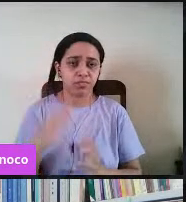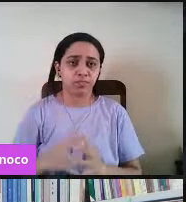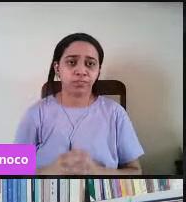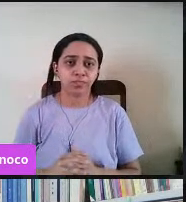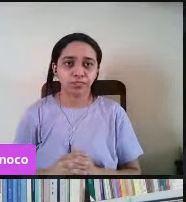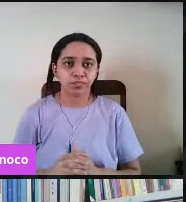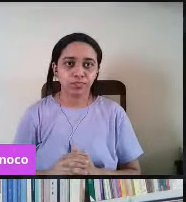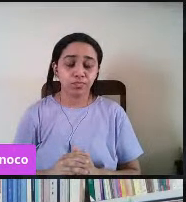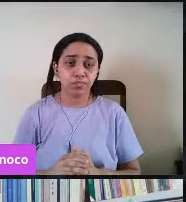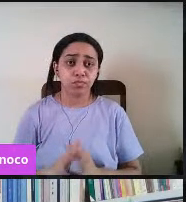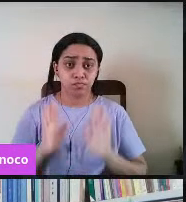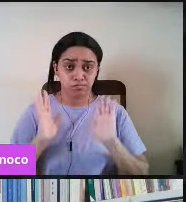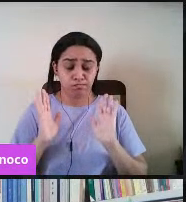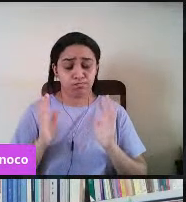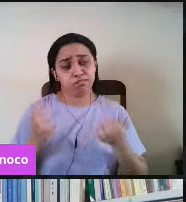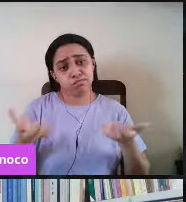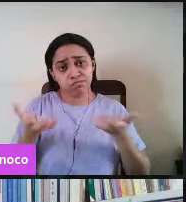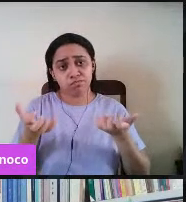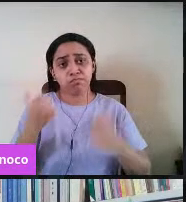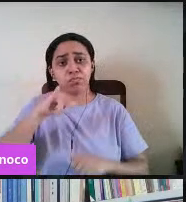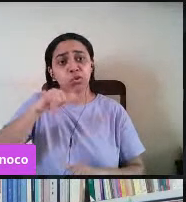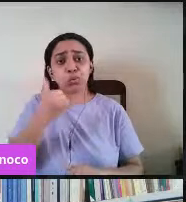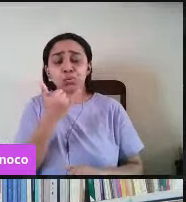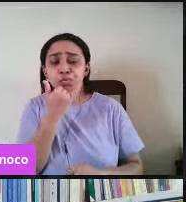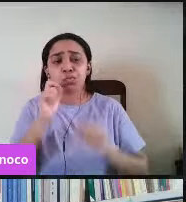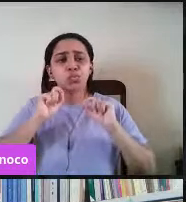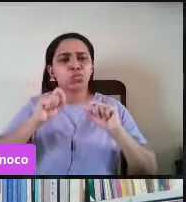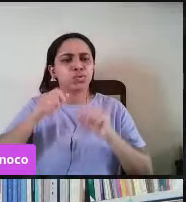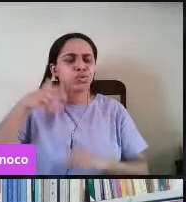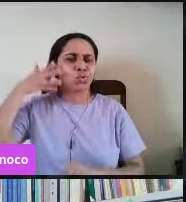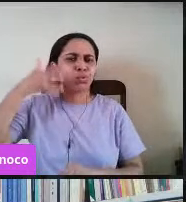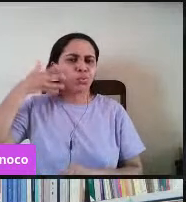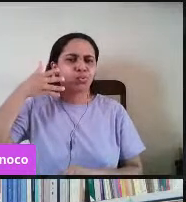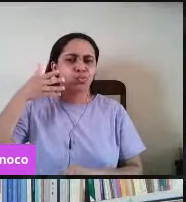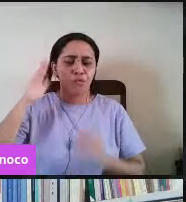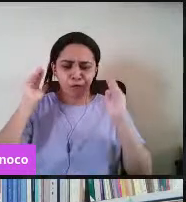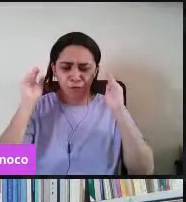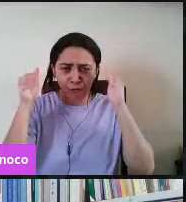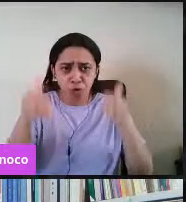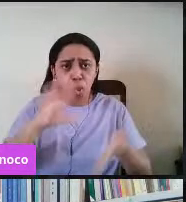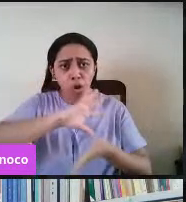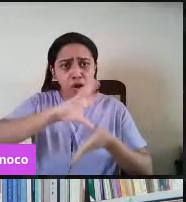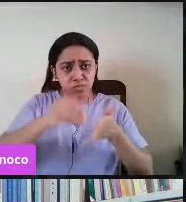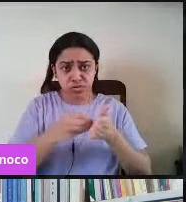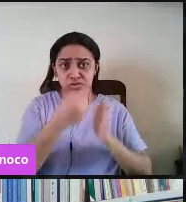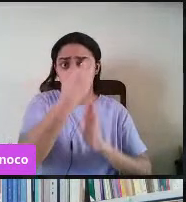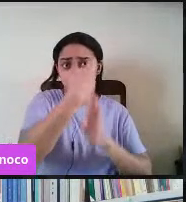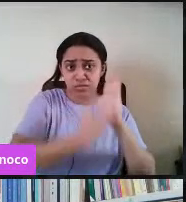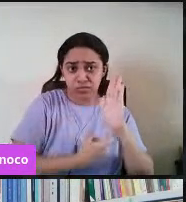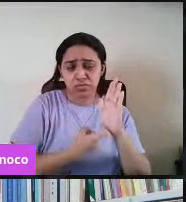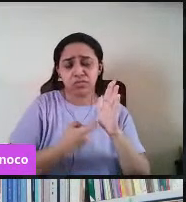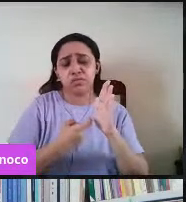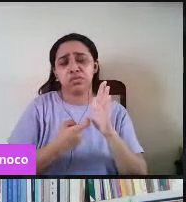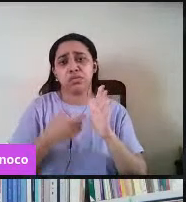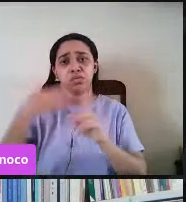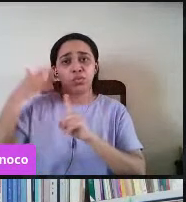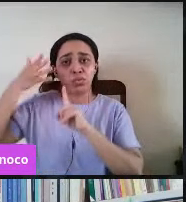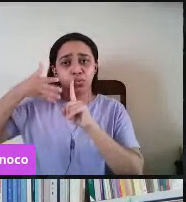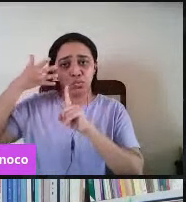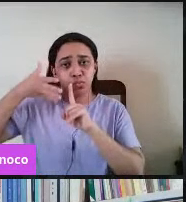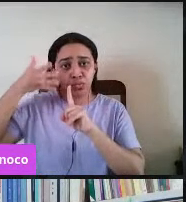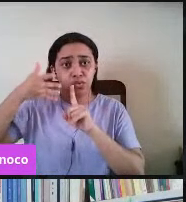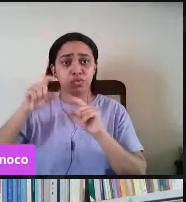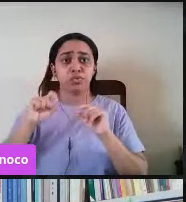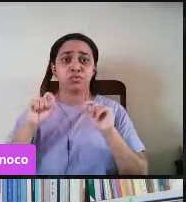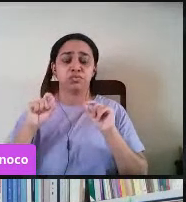eu justifico aqui com o discurso o porquê essa abordagem é textual, discursiva, não é? Então, eu trouxe